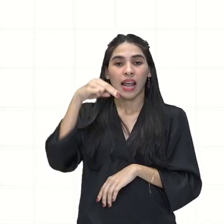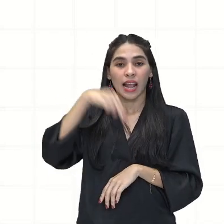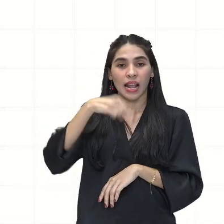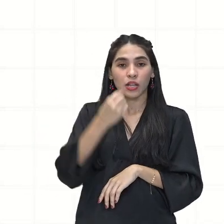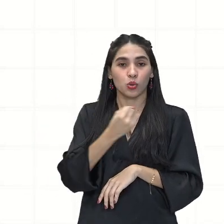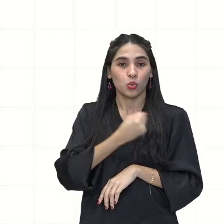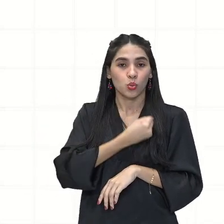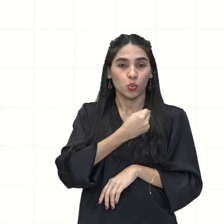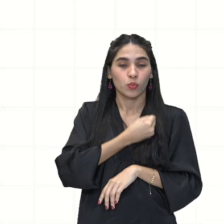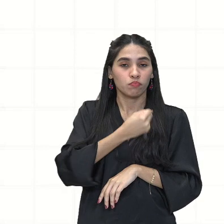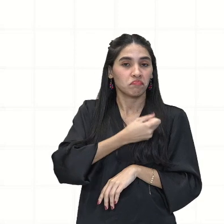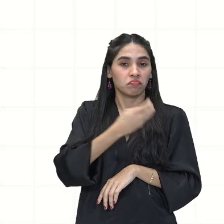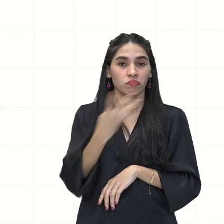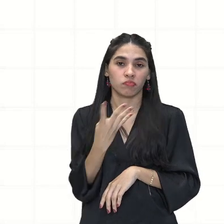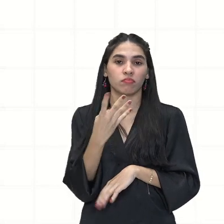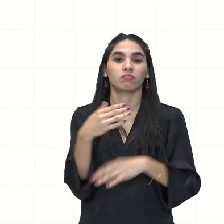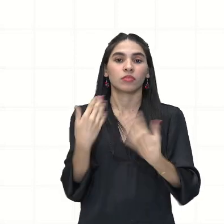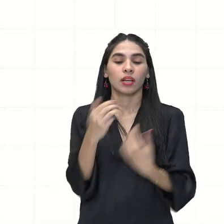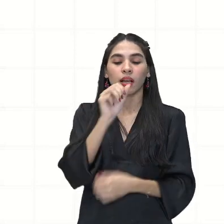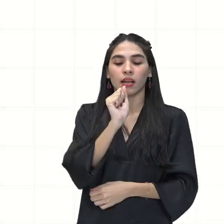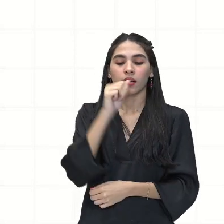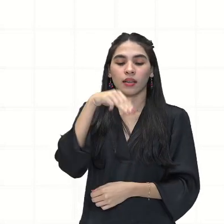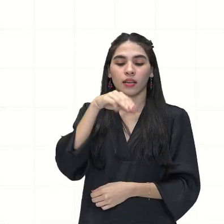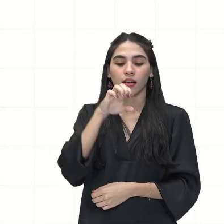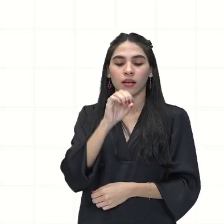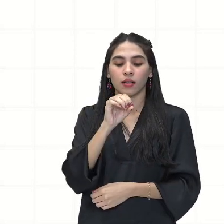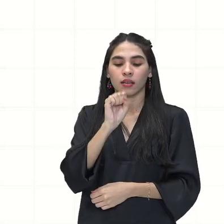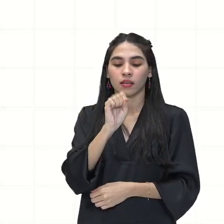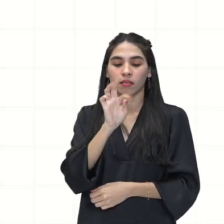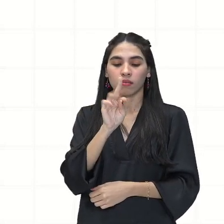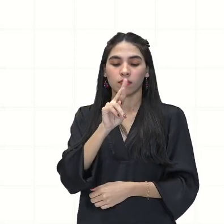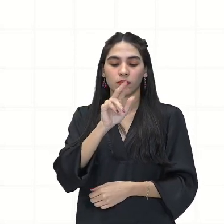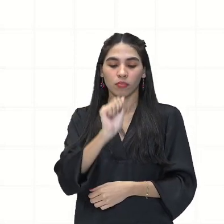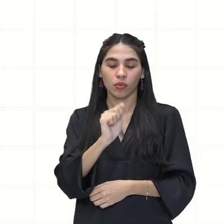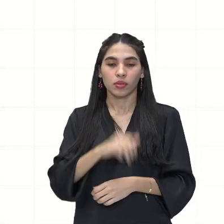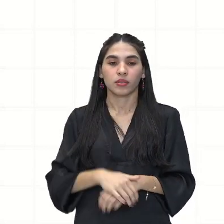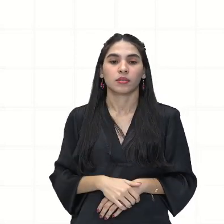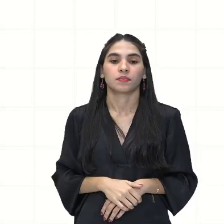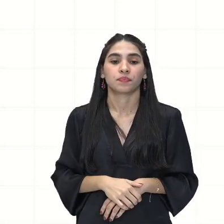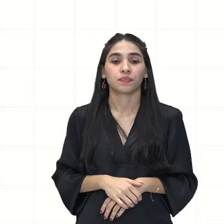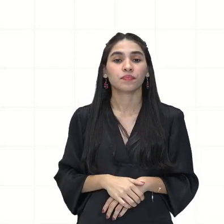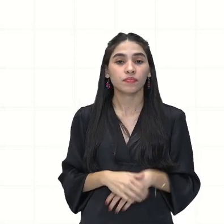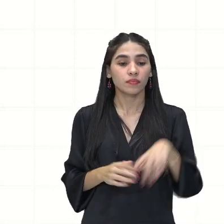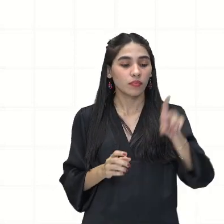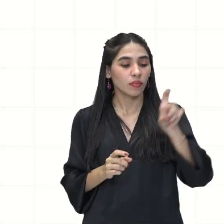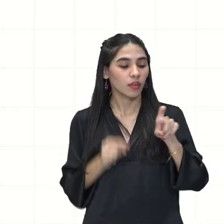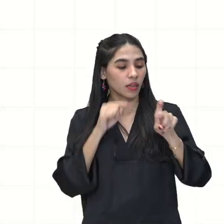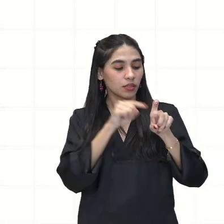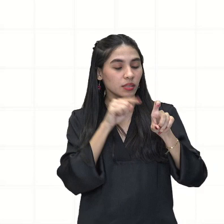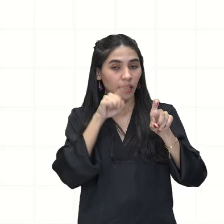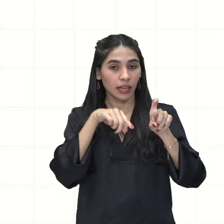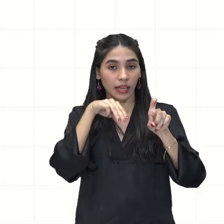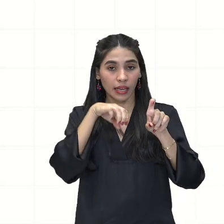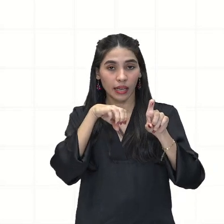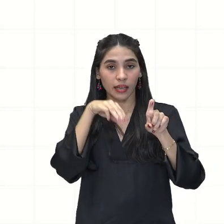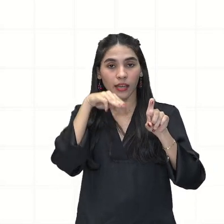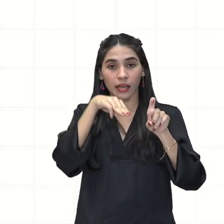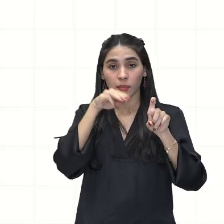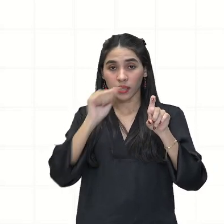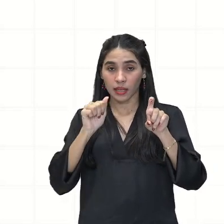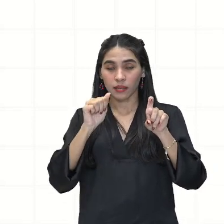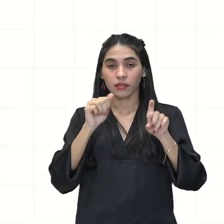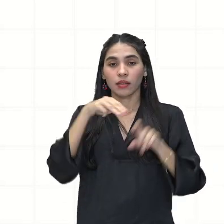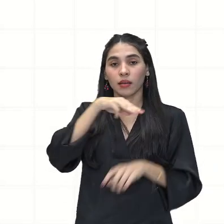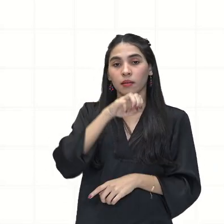elementos de quê? De uma amostra. E x é a média aritmética desses elementos.